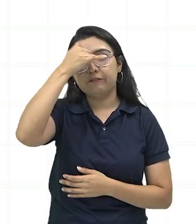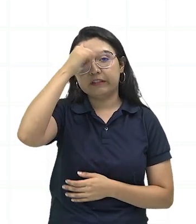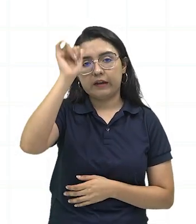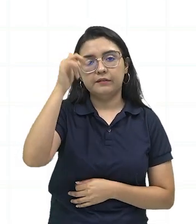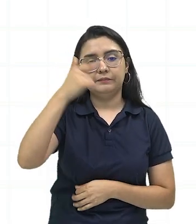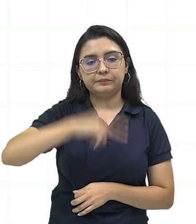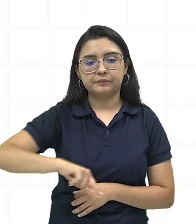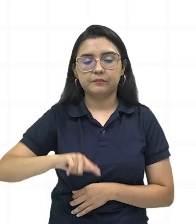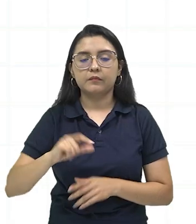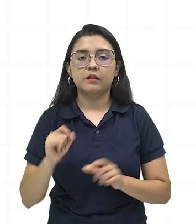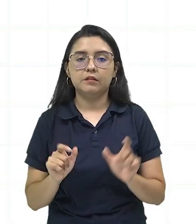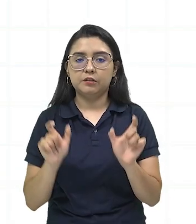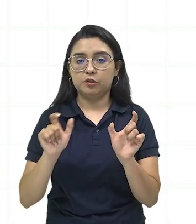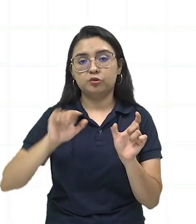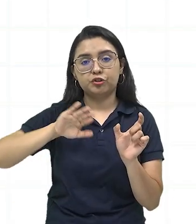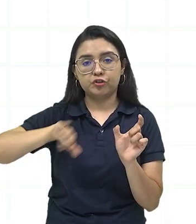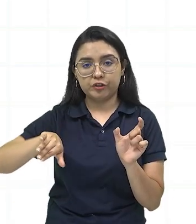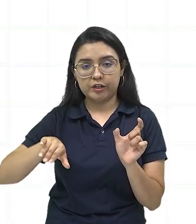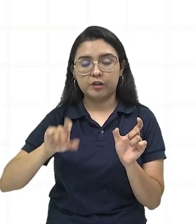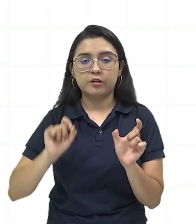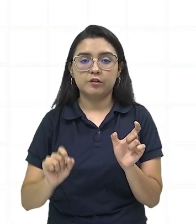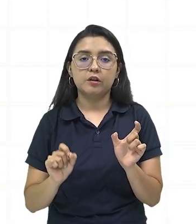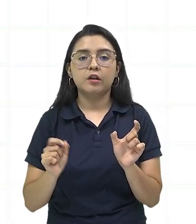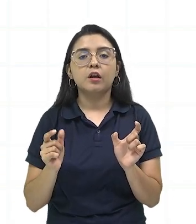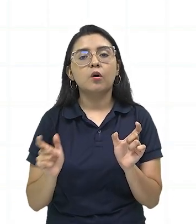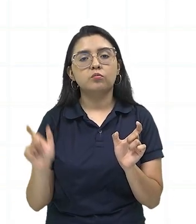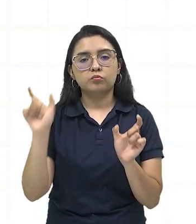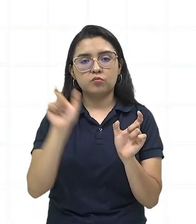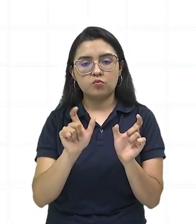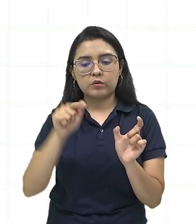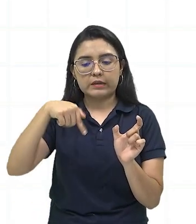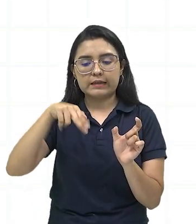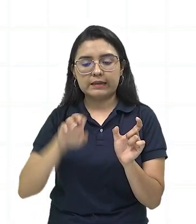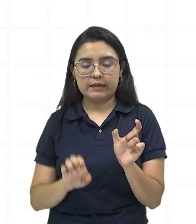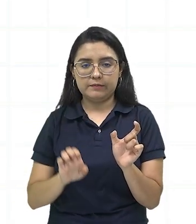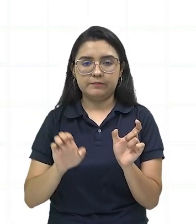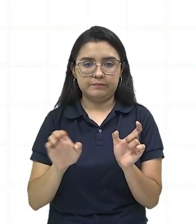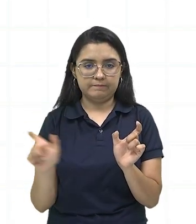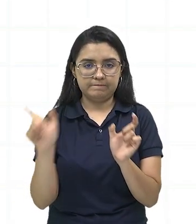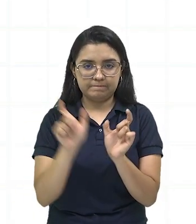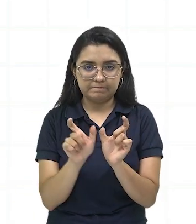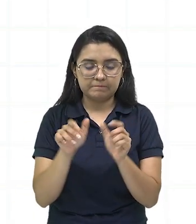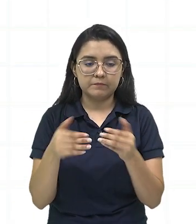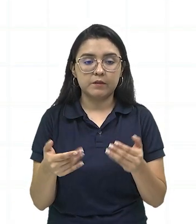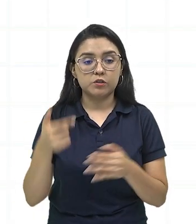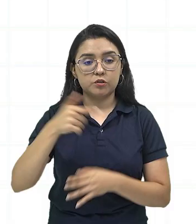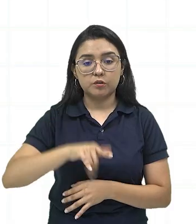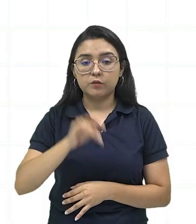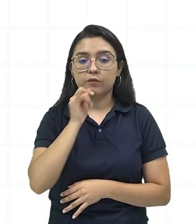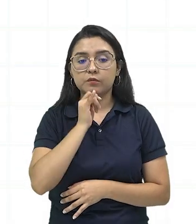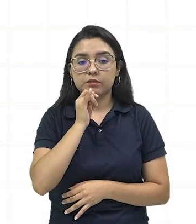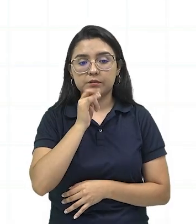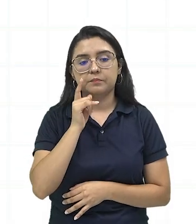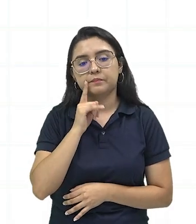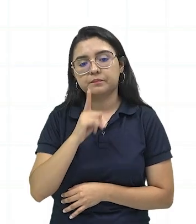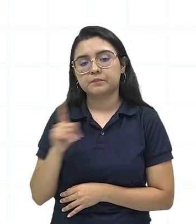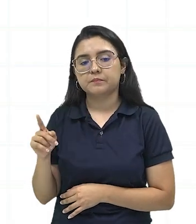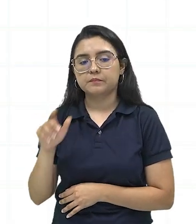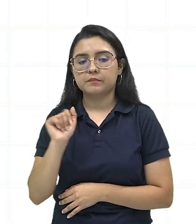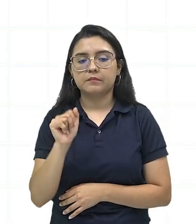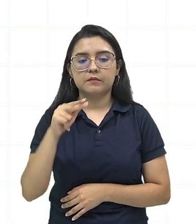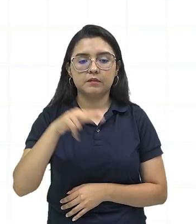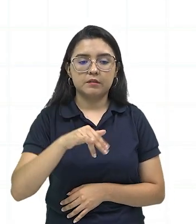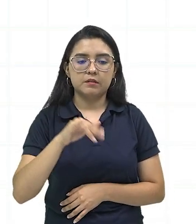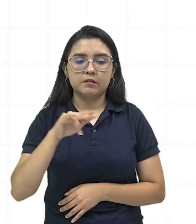eu fui lá, tirei um e coloquei o que no lugar, tá? Então, novamente, esse exemplo aqui. Aninha,